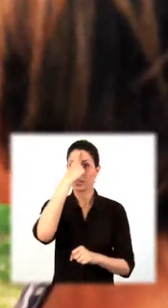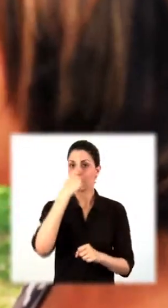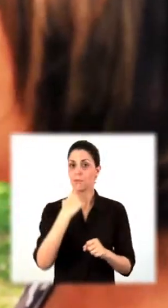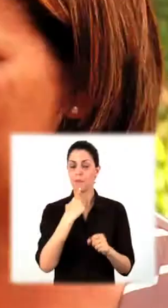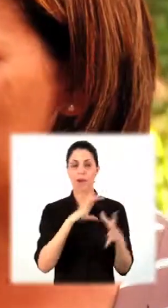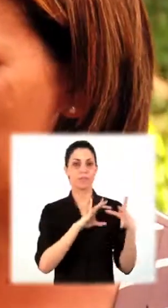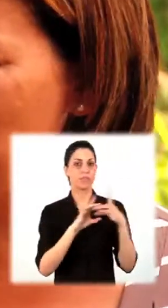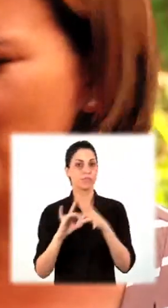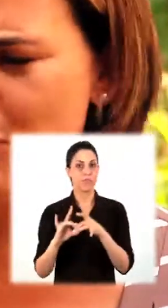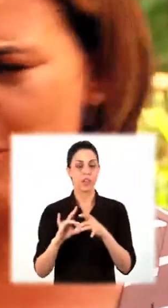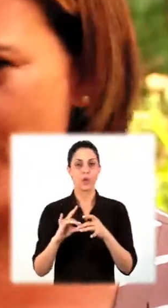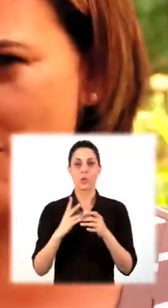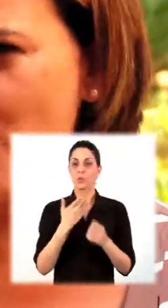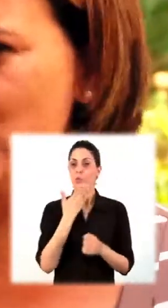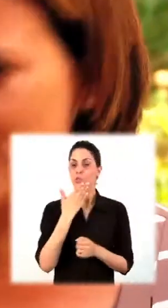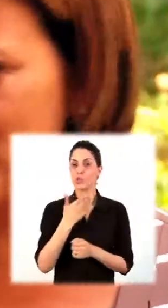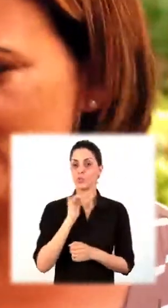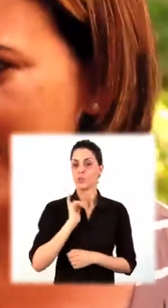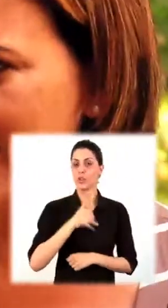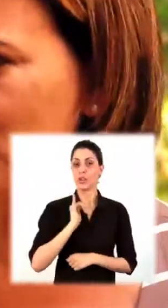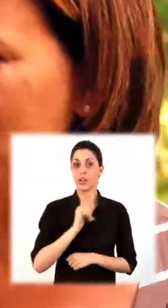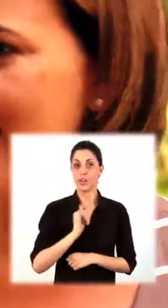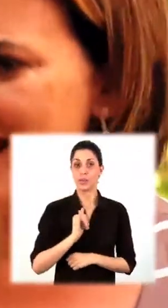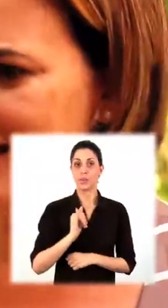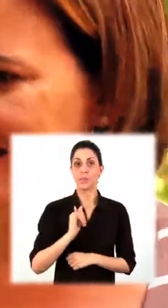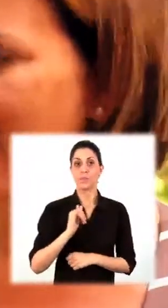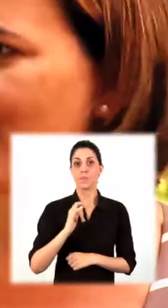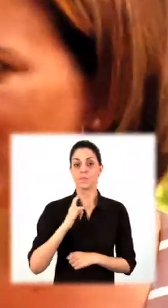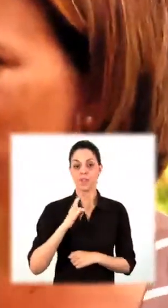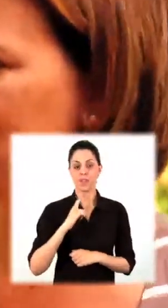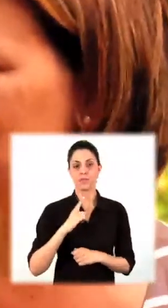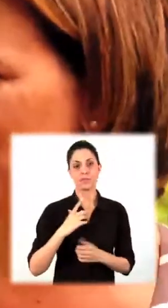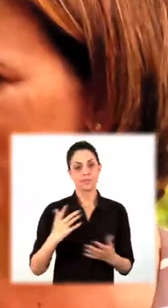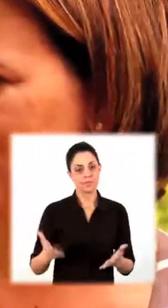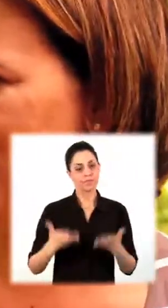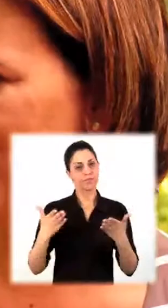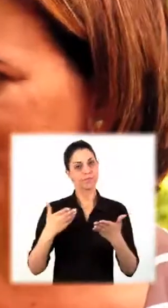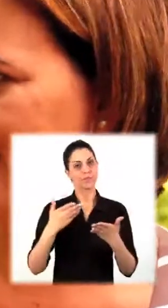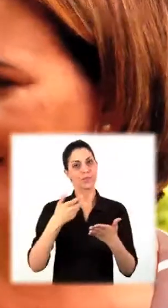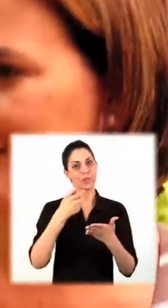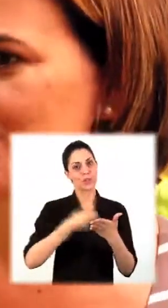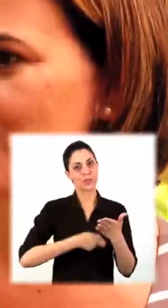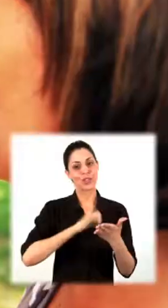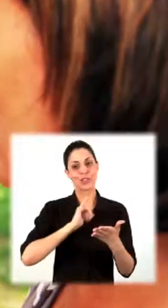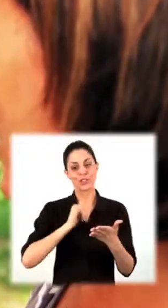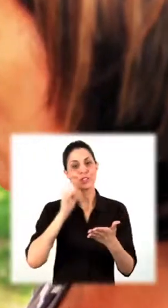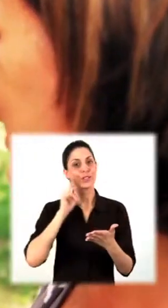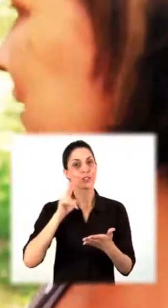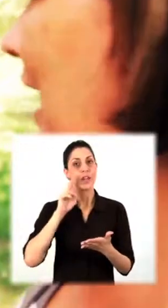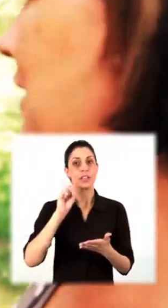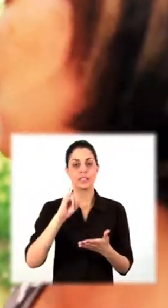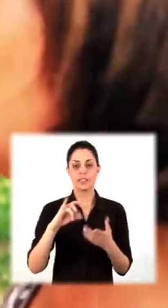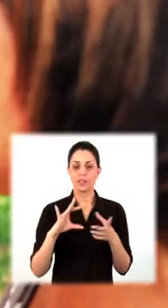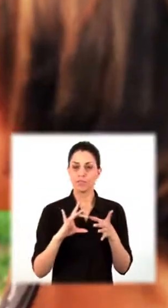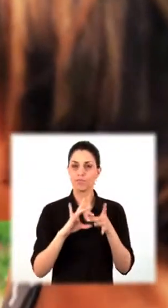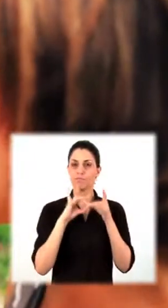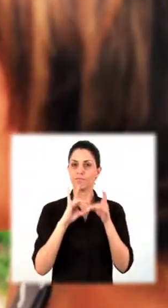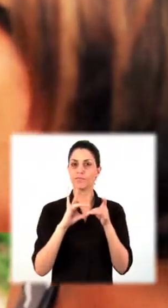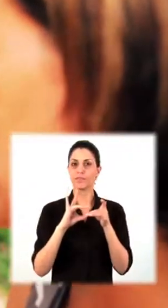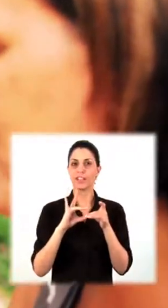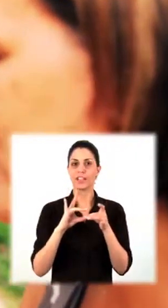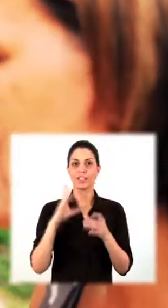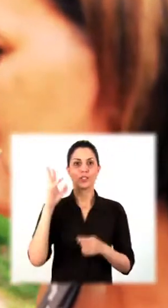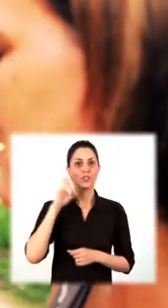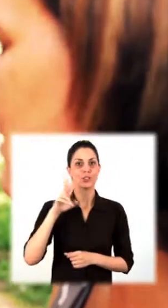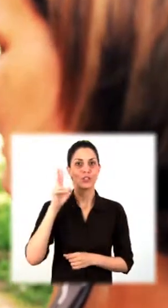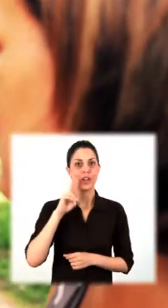a imagem, o tipo de narrador, ele está a favor da história que tu quer contar. Então, se tu estiver conectada com isso, com essa